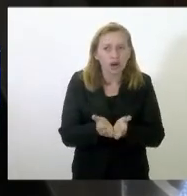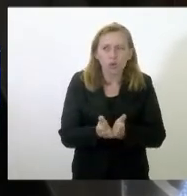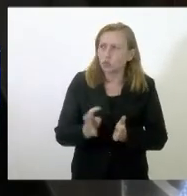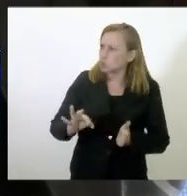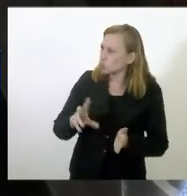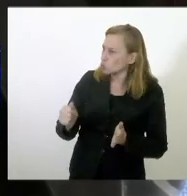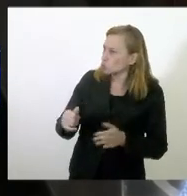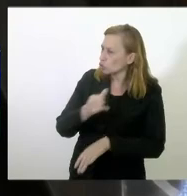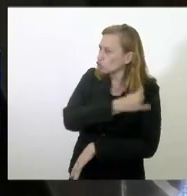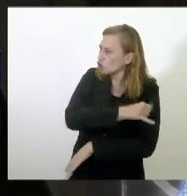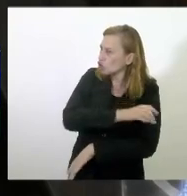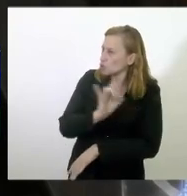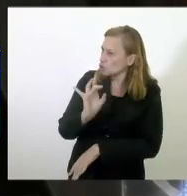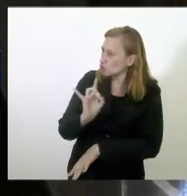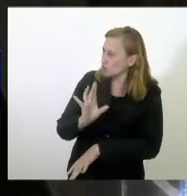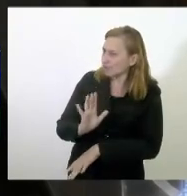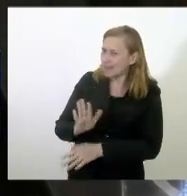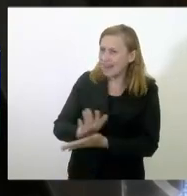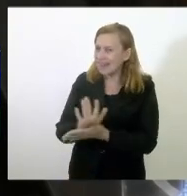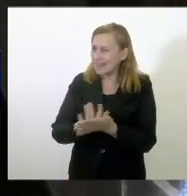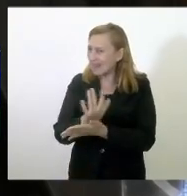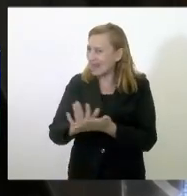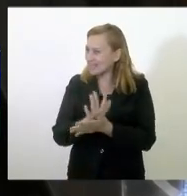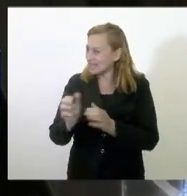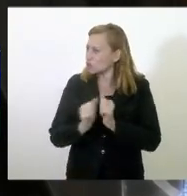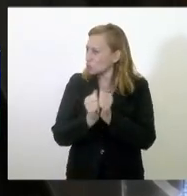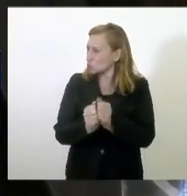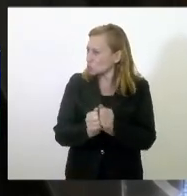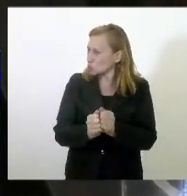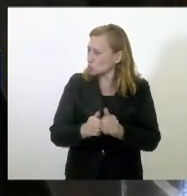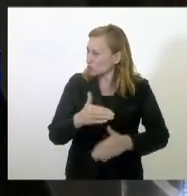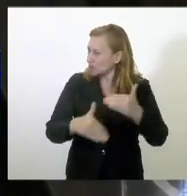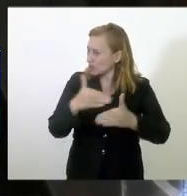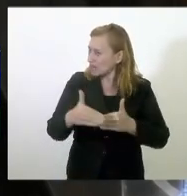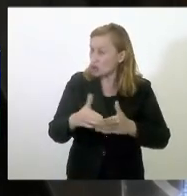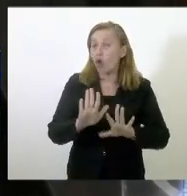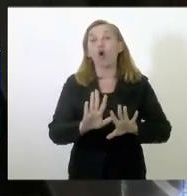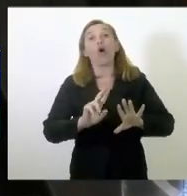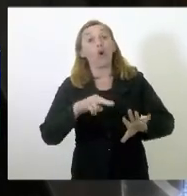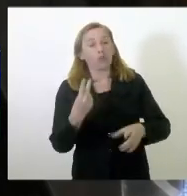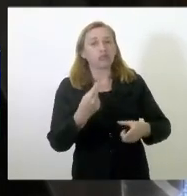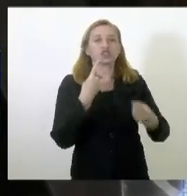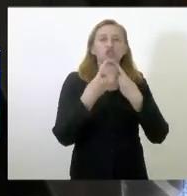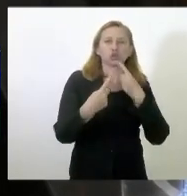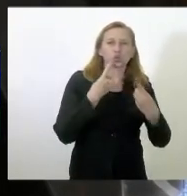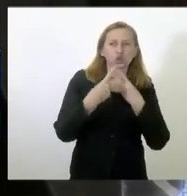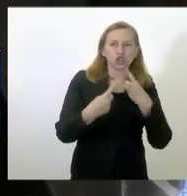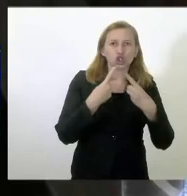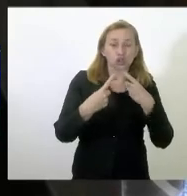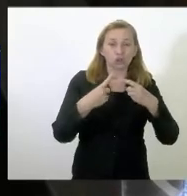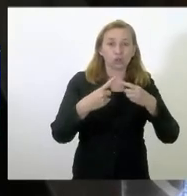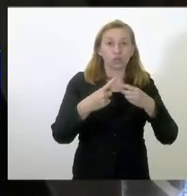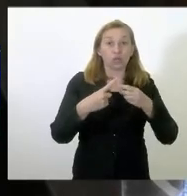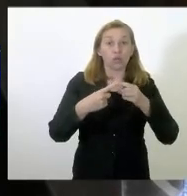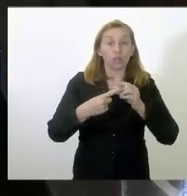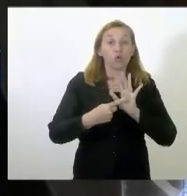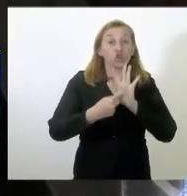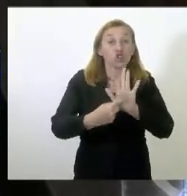Não teve nenhum outro ente que participou desse processo? Então, ou a gente faz esse debate abrindo a cortina,